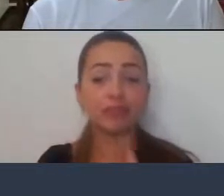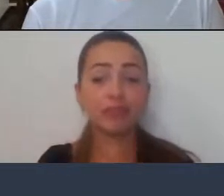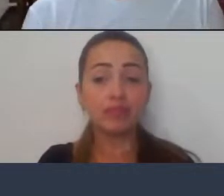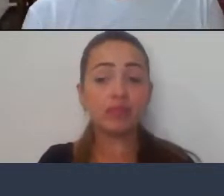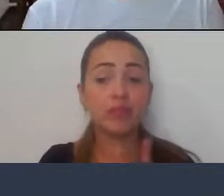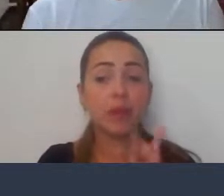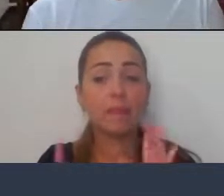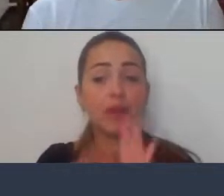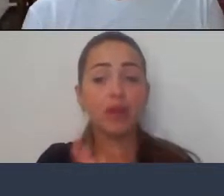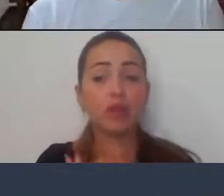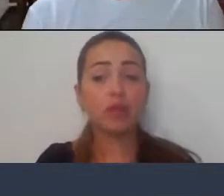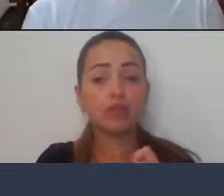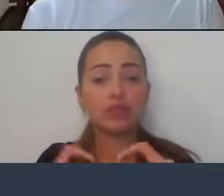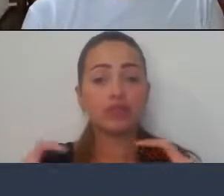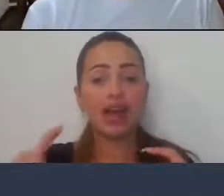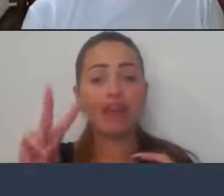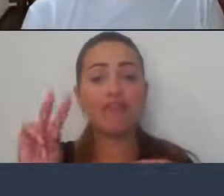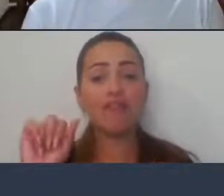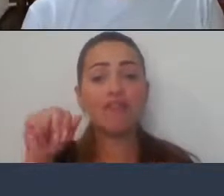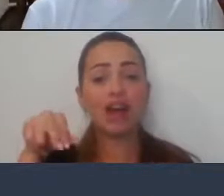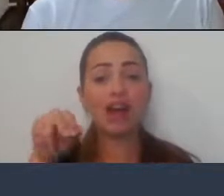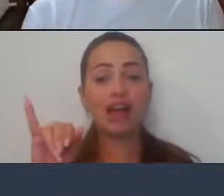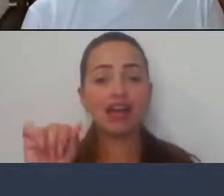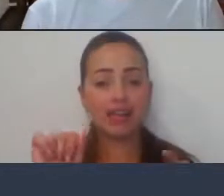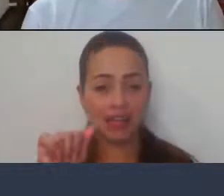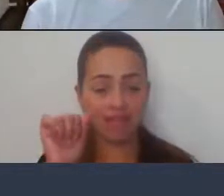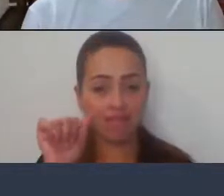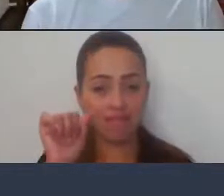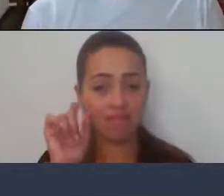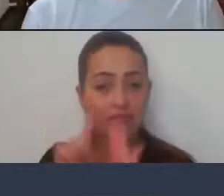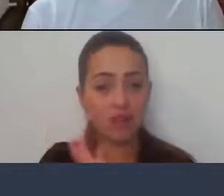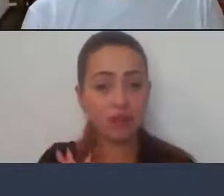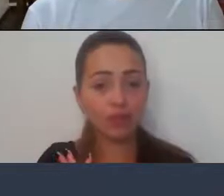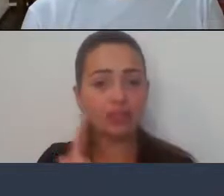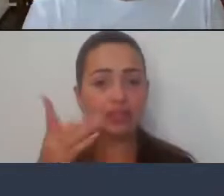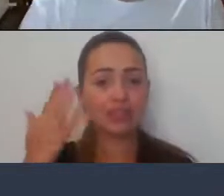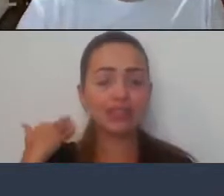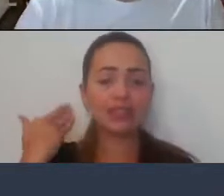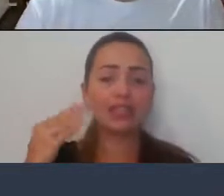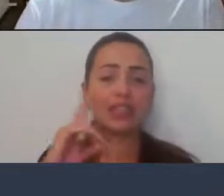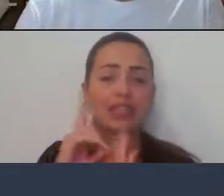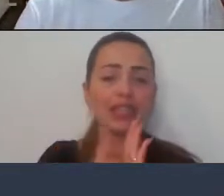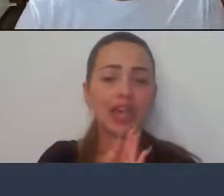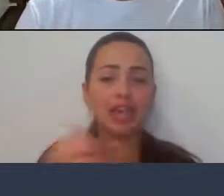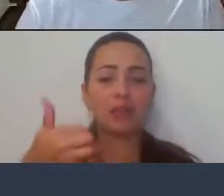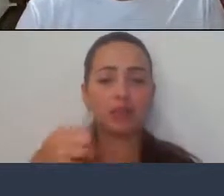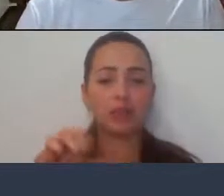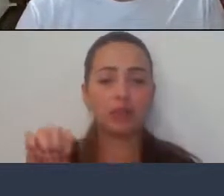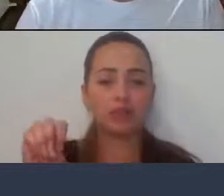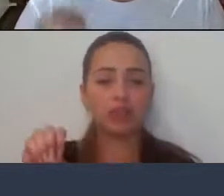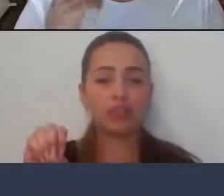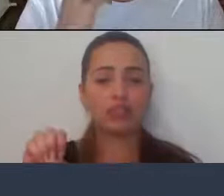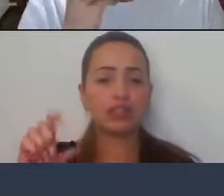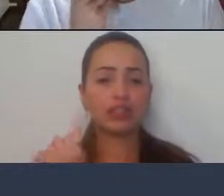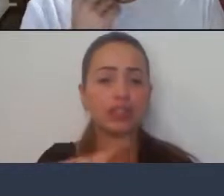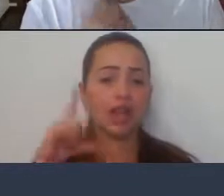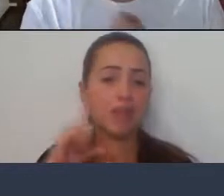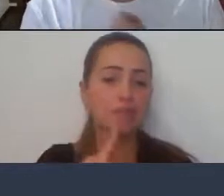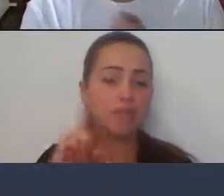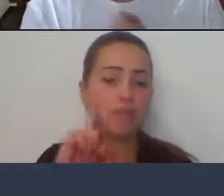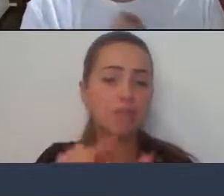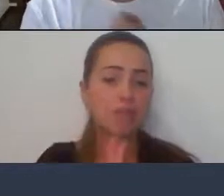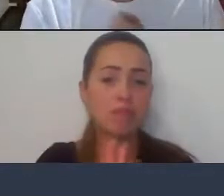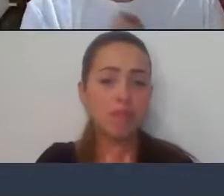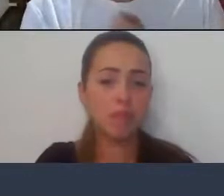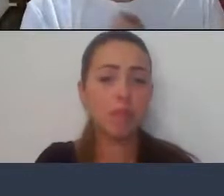questão na tela aí da Vânia. Desde a década de 90, pesquisadores americanos, né, que falam de tarefas,